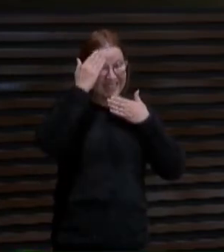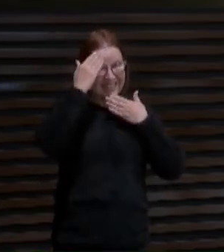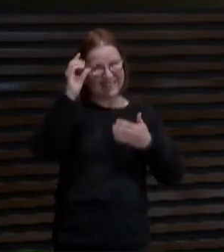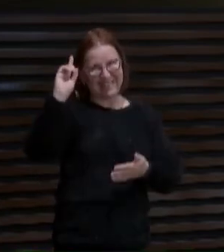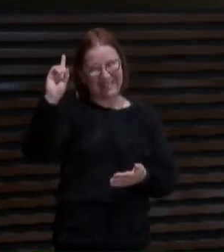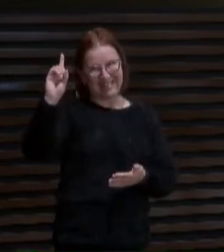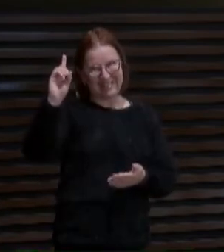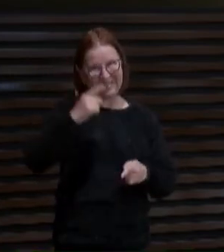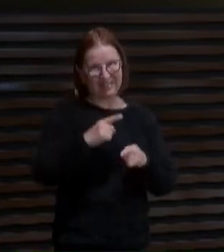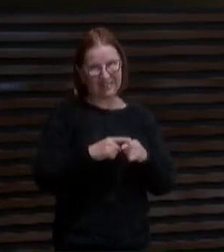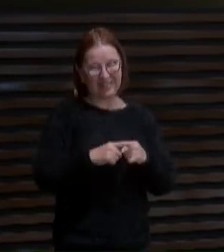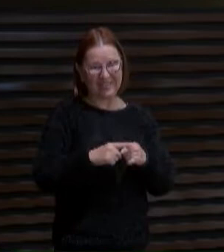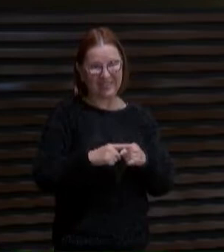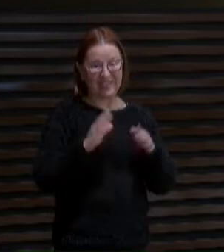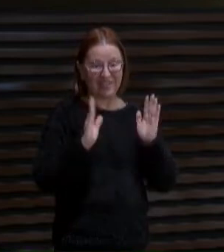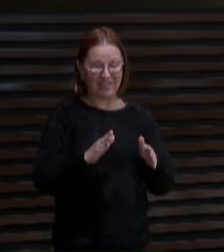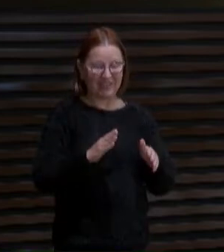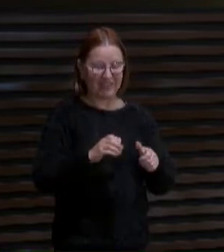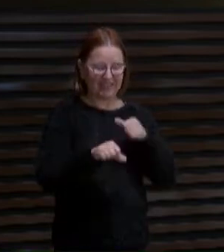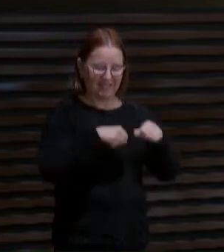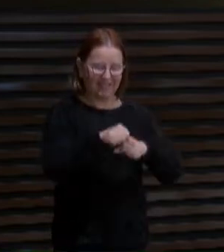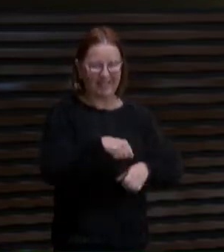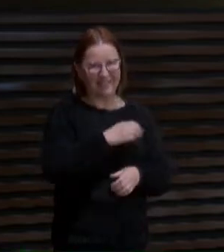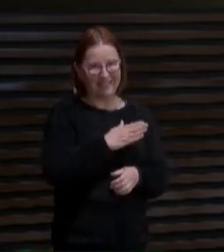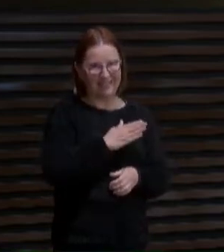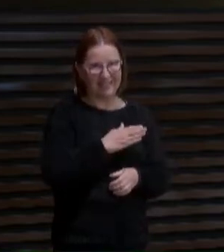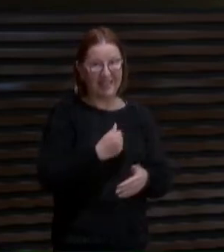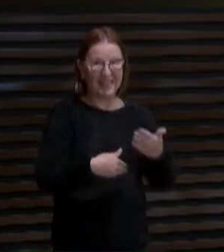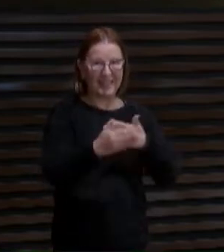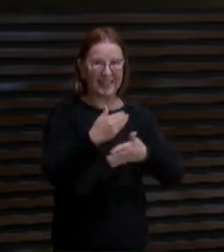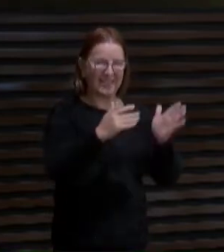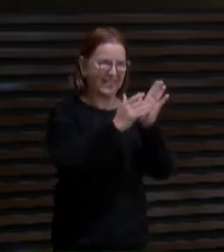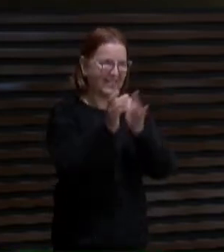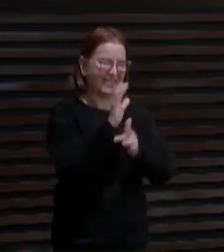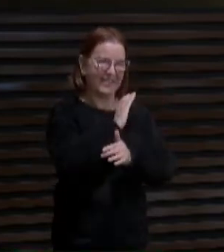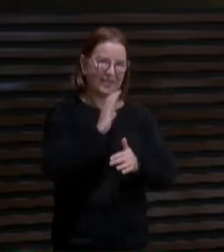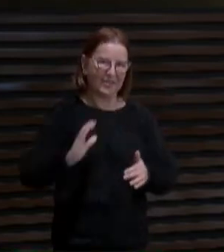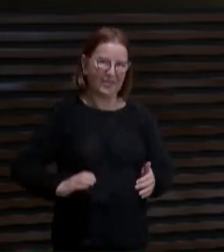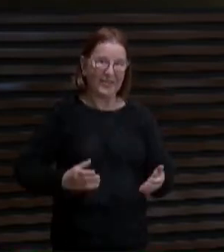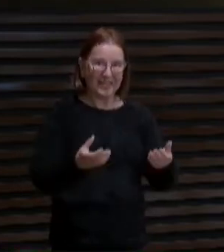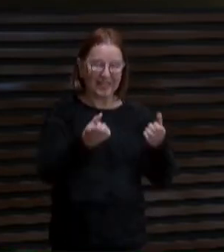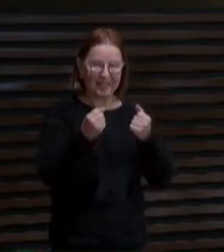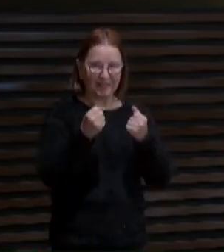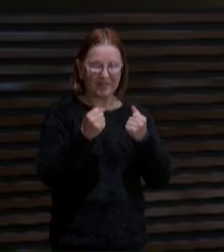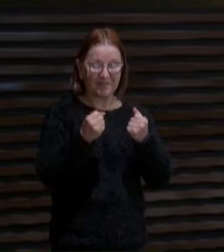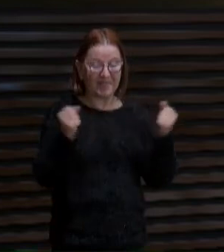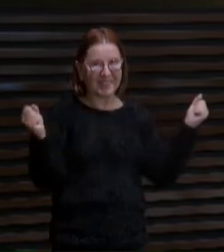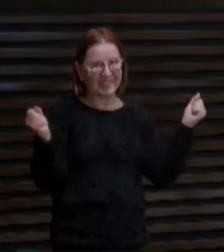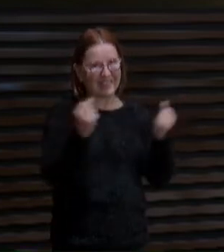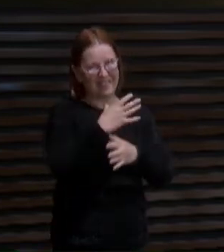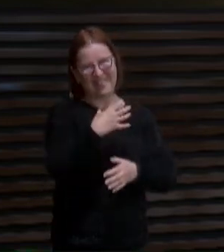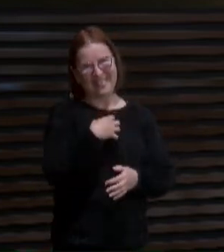pois fomos regenerados por meio de Jesus Cristo e recebemos uma nova